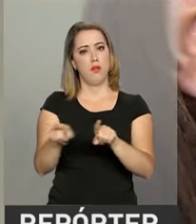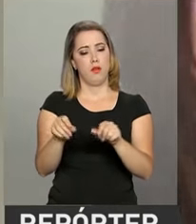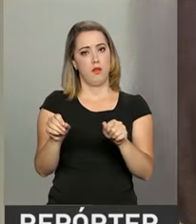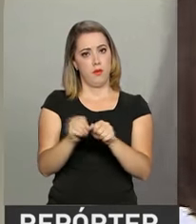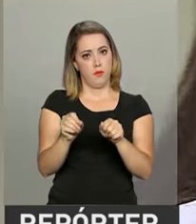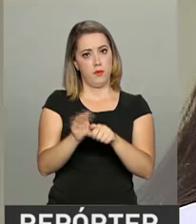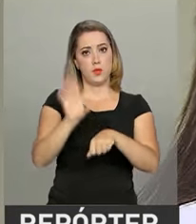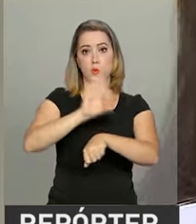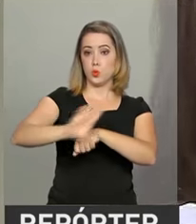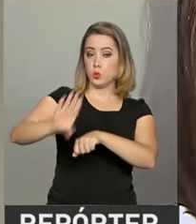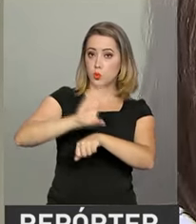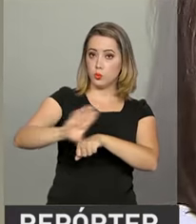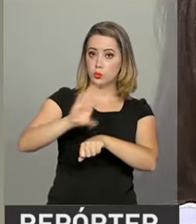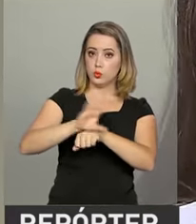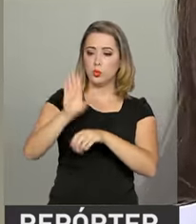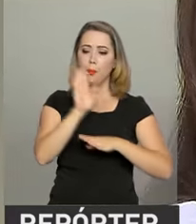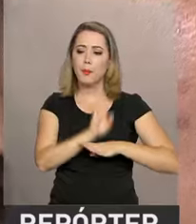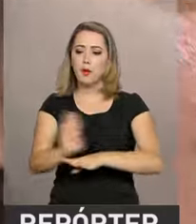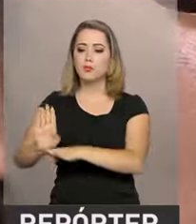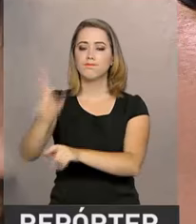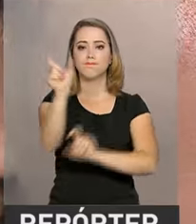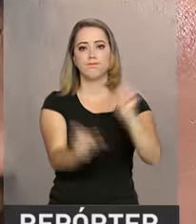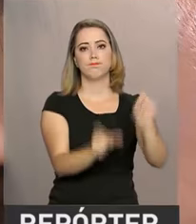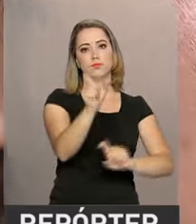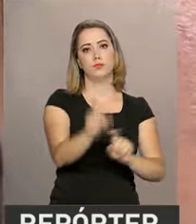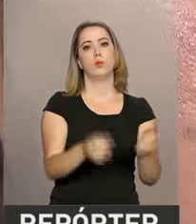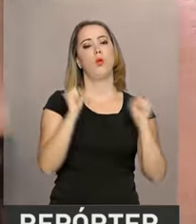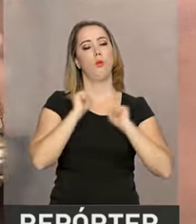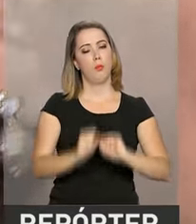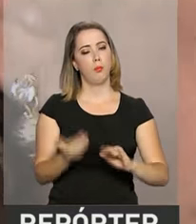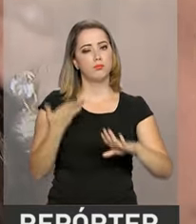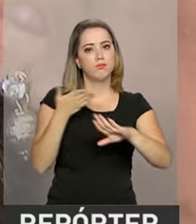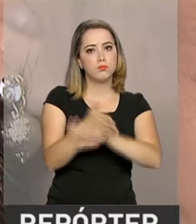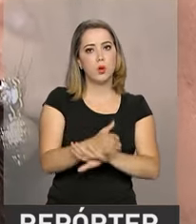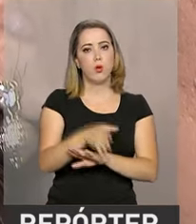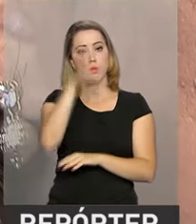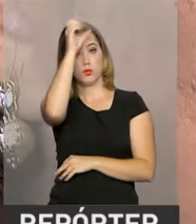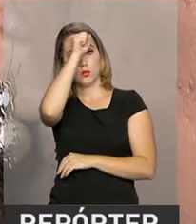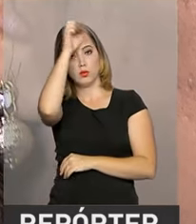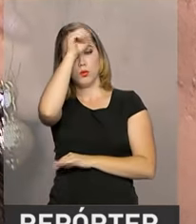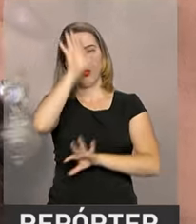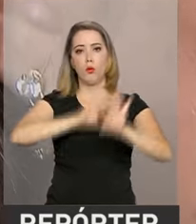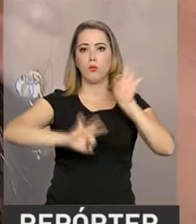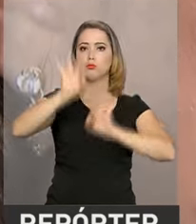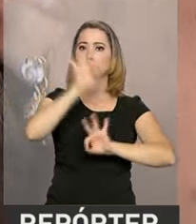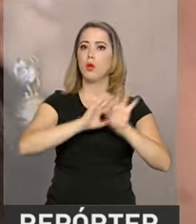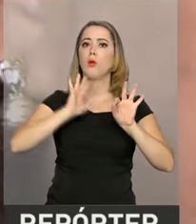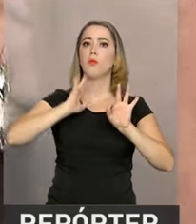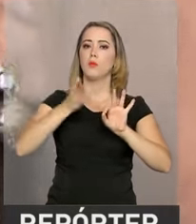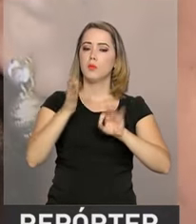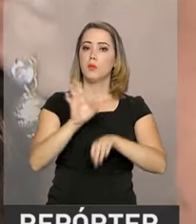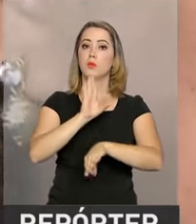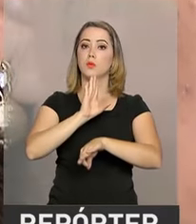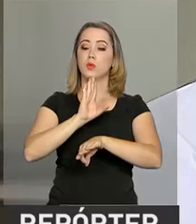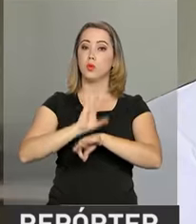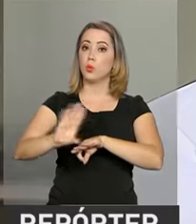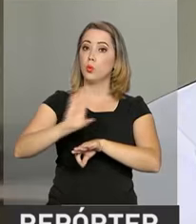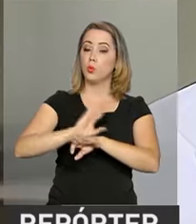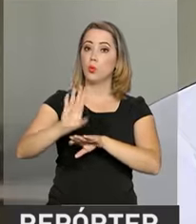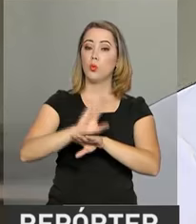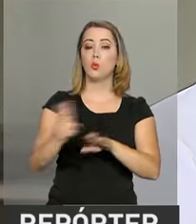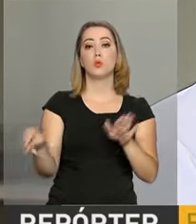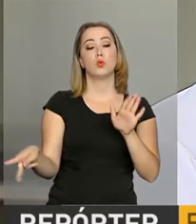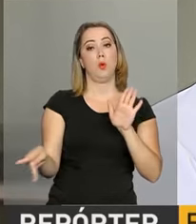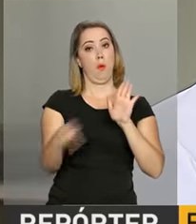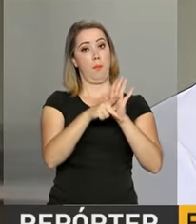pessoas e o programa uma oportunidade de colocar em prática o que aprendeu com a especialização em medicina da família o